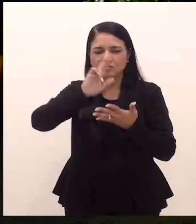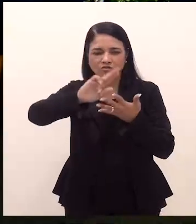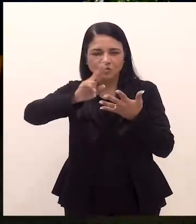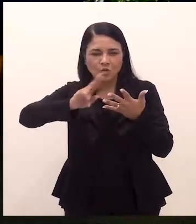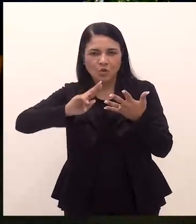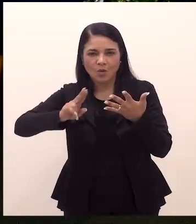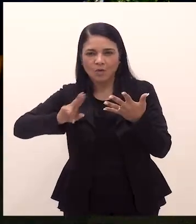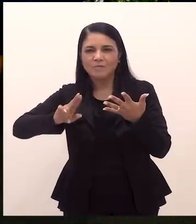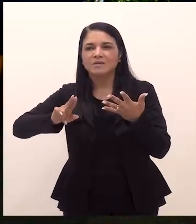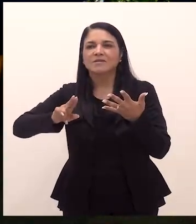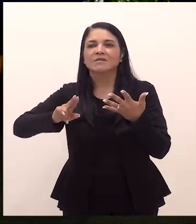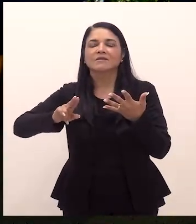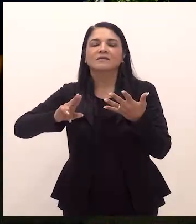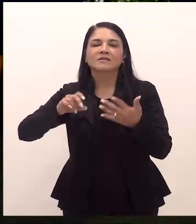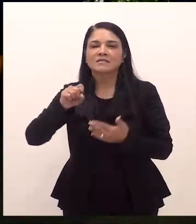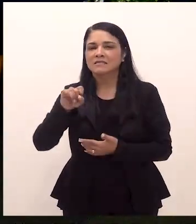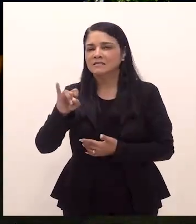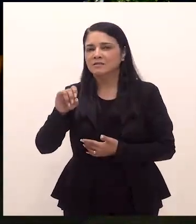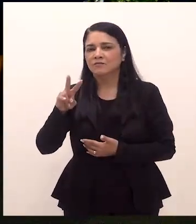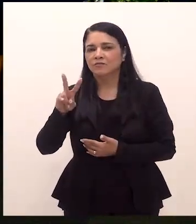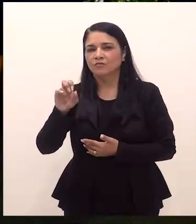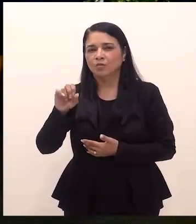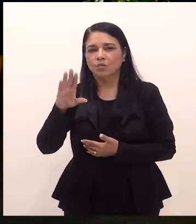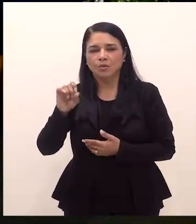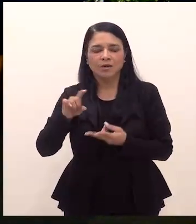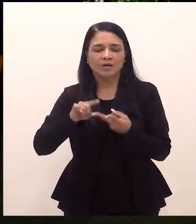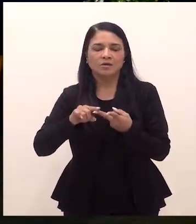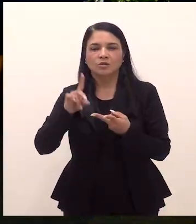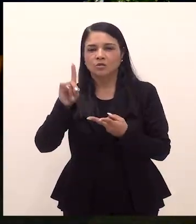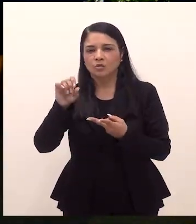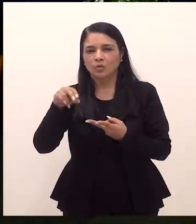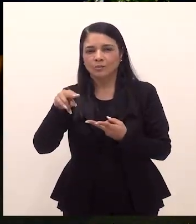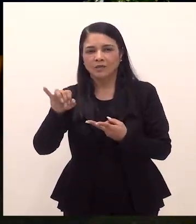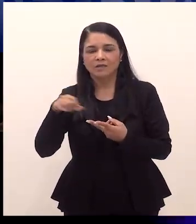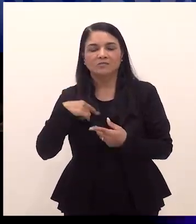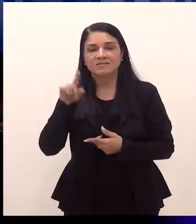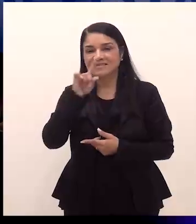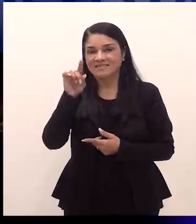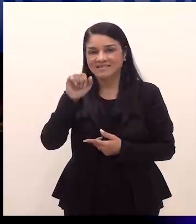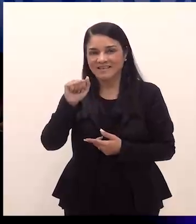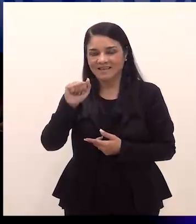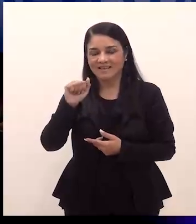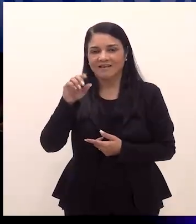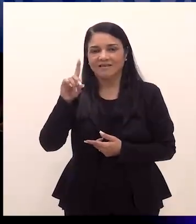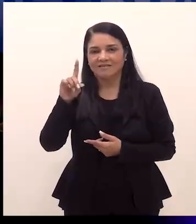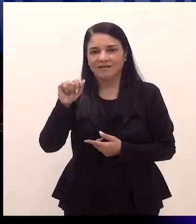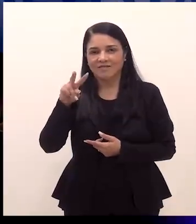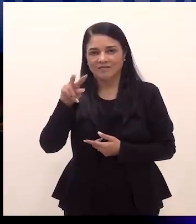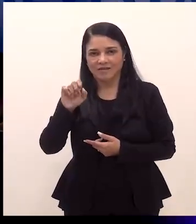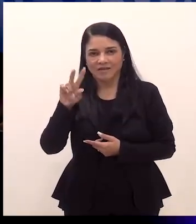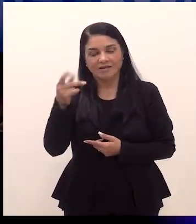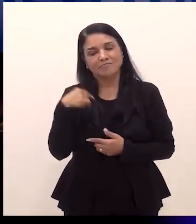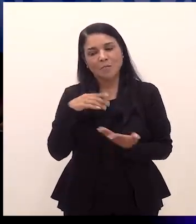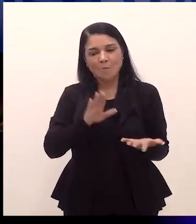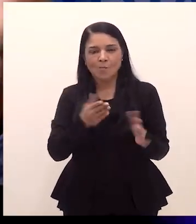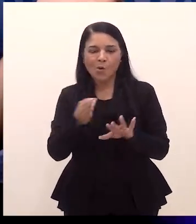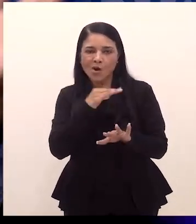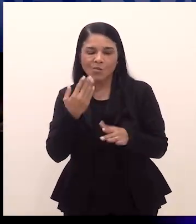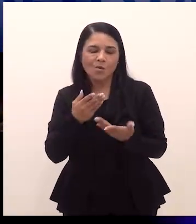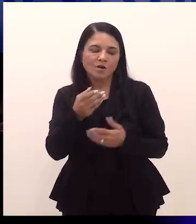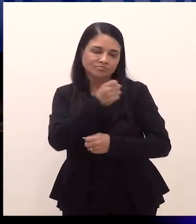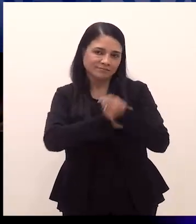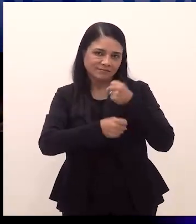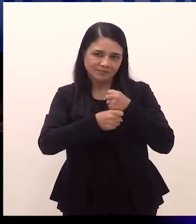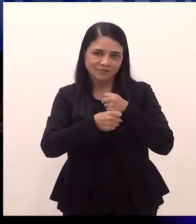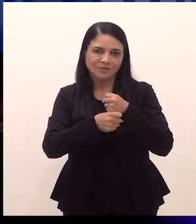Bandolim, o Pixinguinha, o Valdir Azevedo, o Sivuca, o Dominguinhos. O Zé da Velha é um cara que teve muita história. Infelizmente,